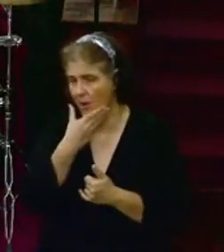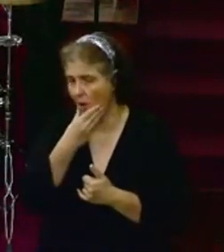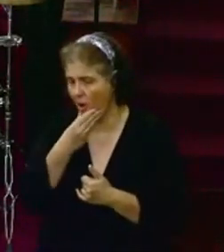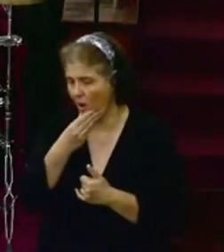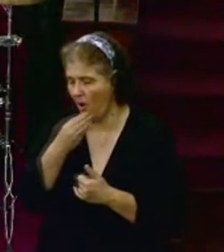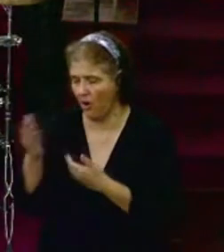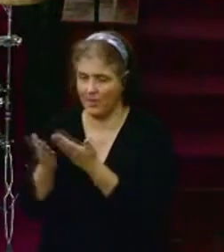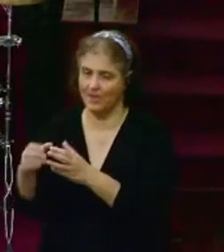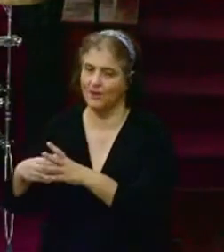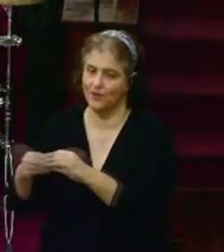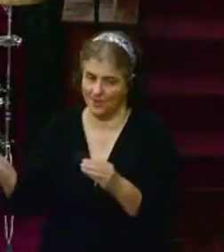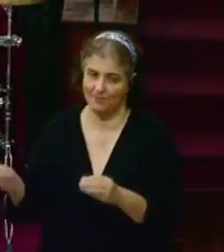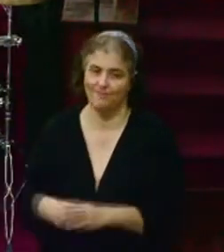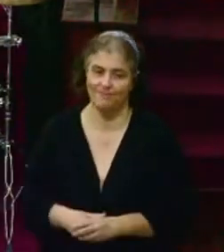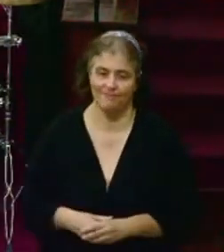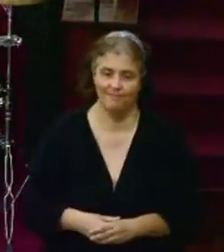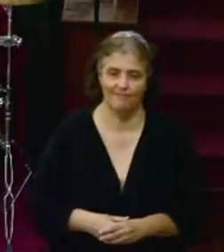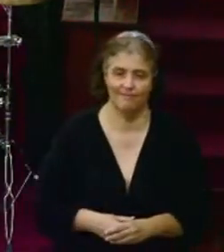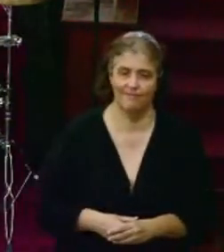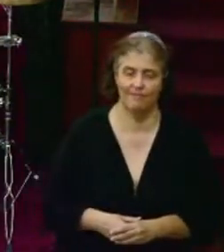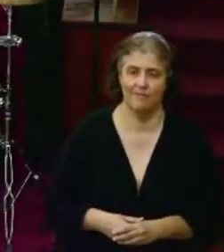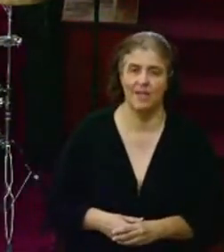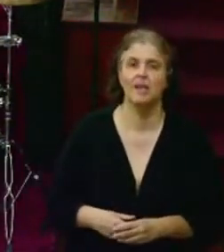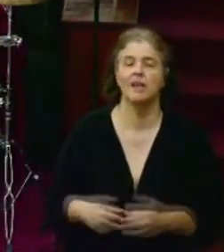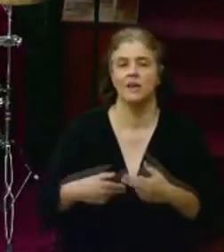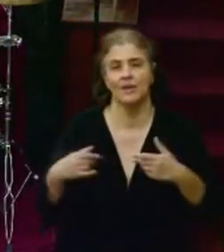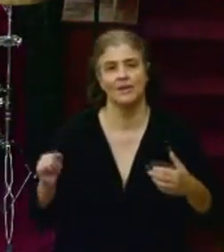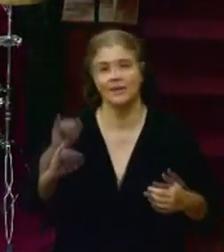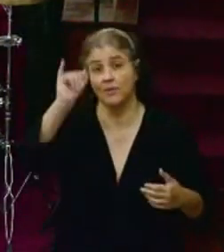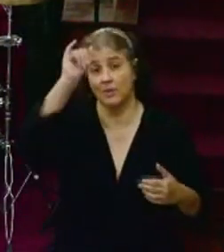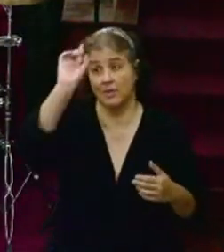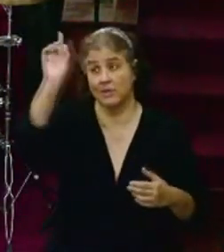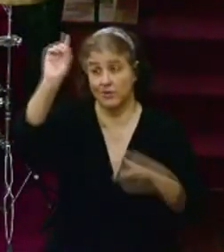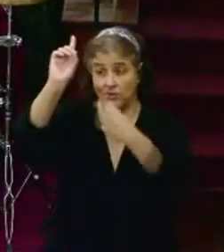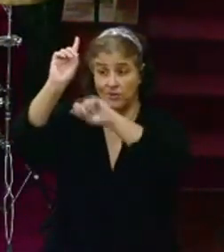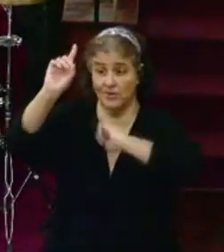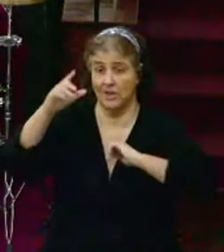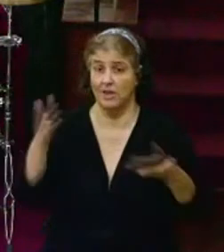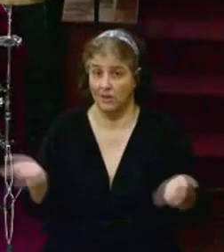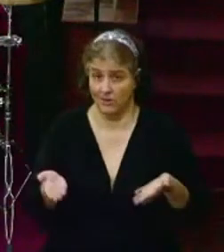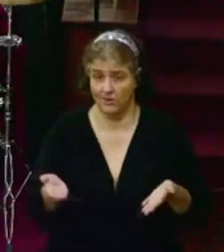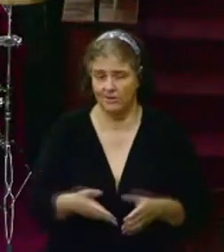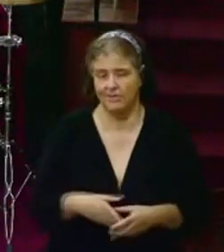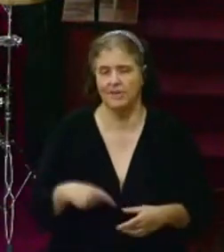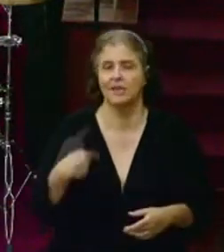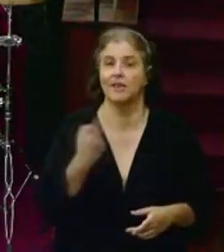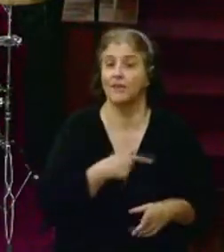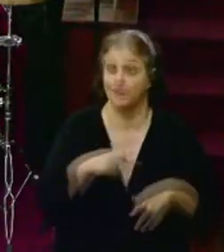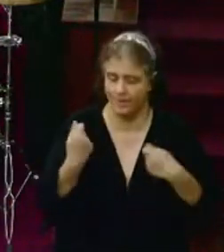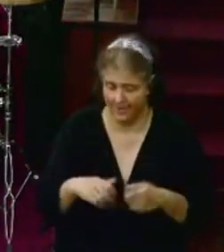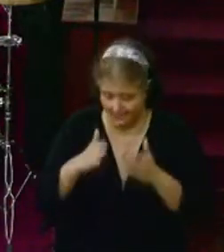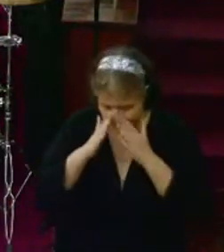Que lição preciosa, irmãos, Deus está nos dando nessa noite, de que nós precisamos nos humilhar. Lembram de um outro personagem do Novo